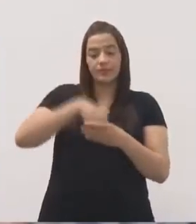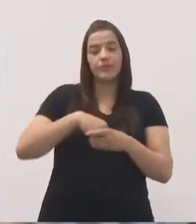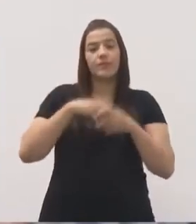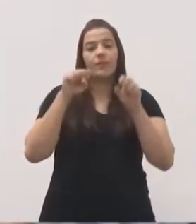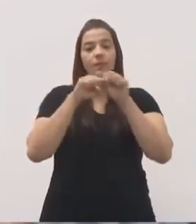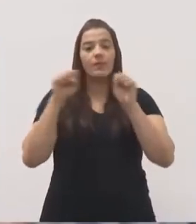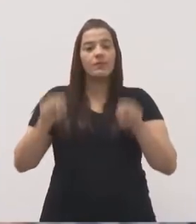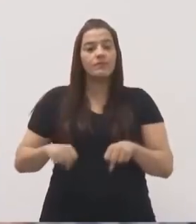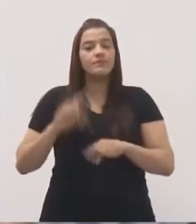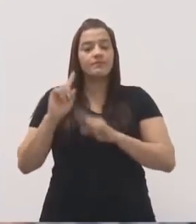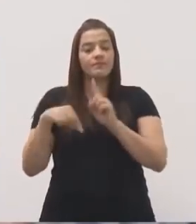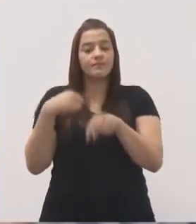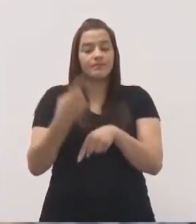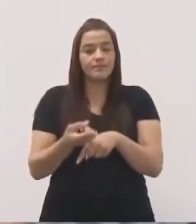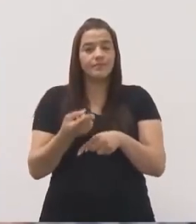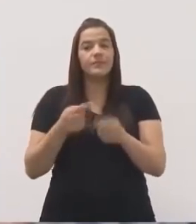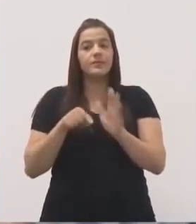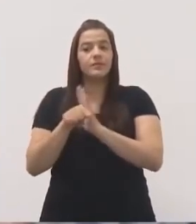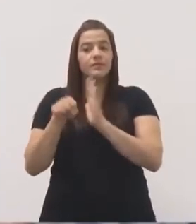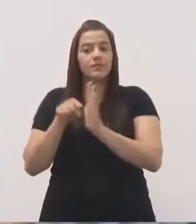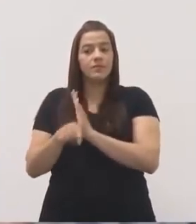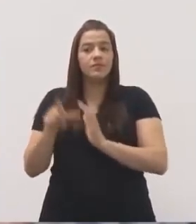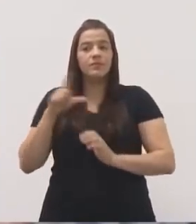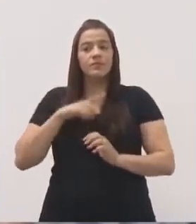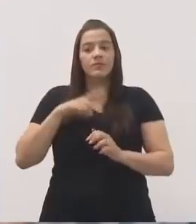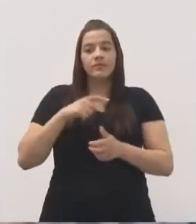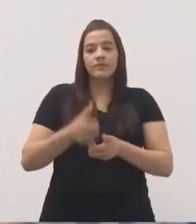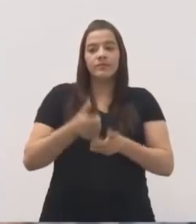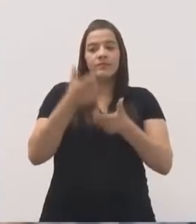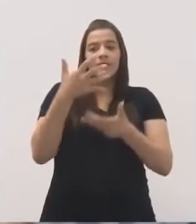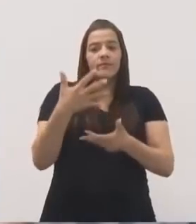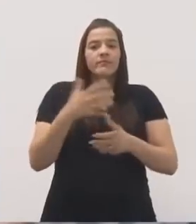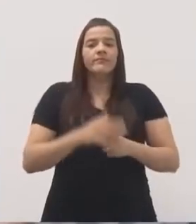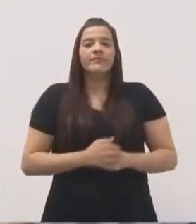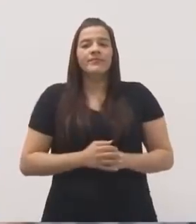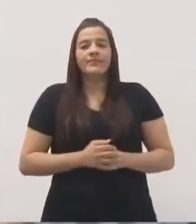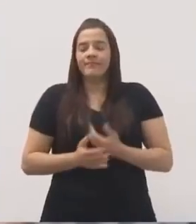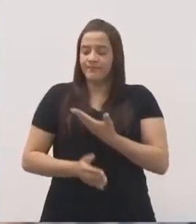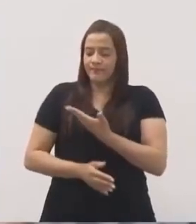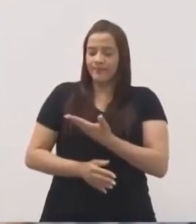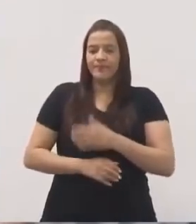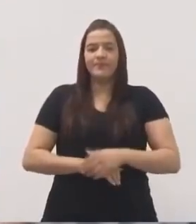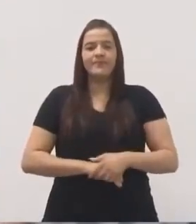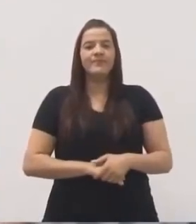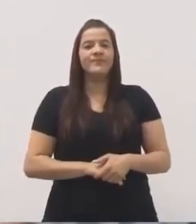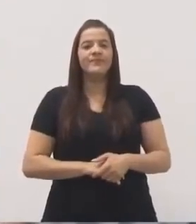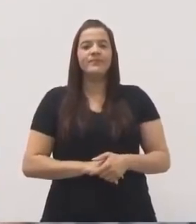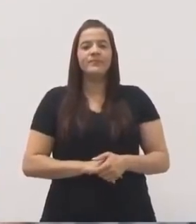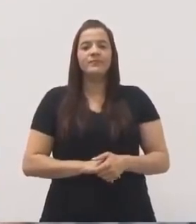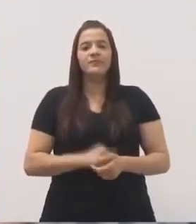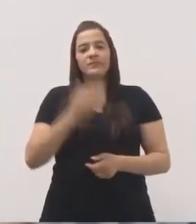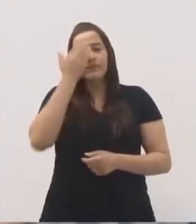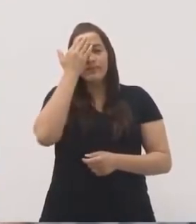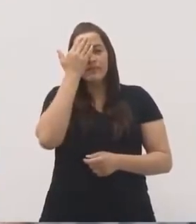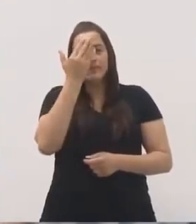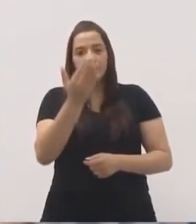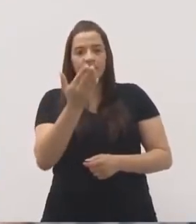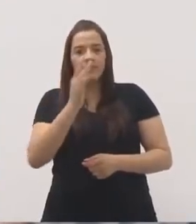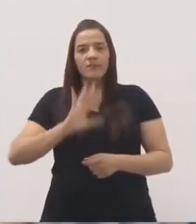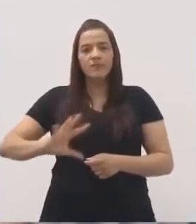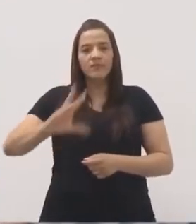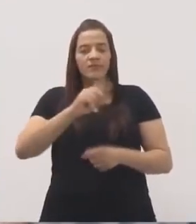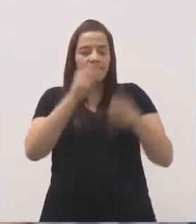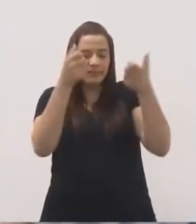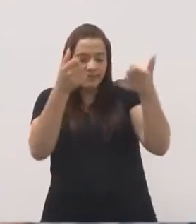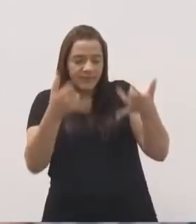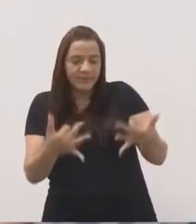depois eu vou abrir um pouco para algumas perguntas que surgiram no chat, tá bom? Professor Hilton. Obrigado, Cecília. Bom, eu vou